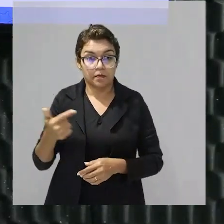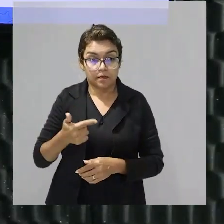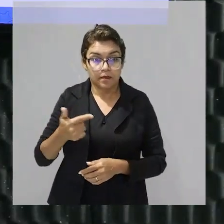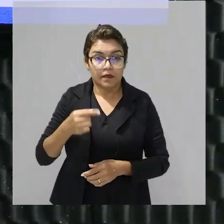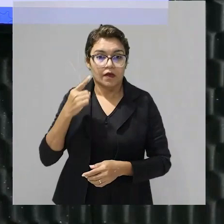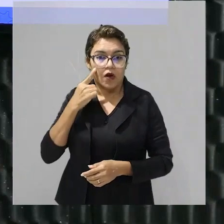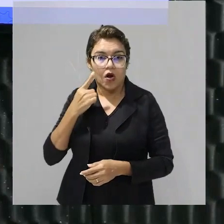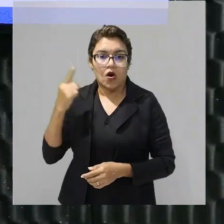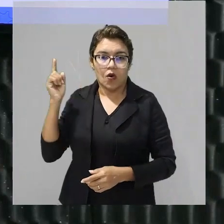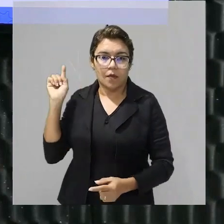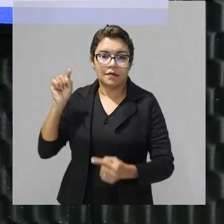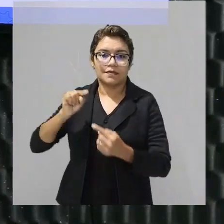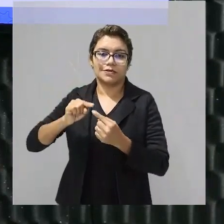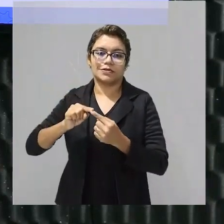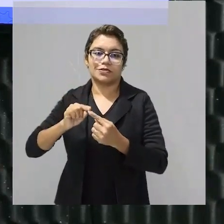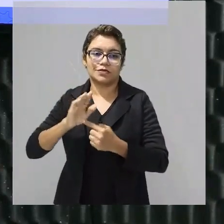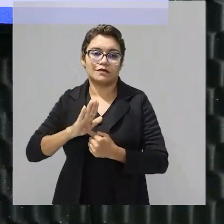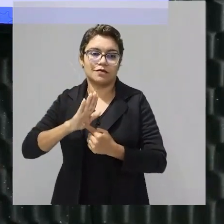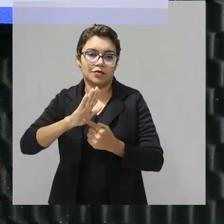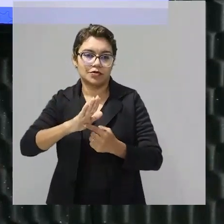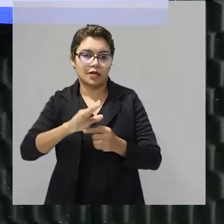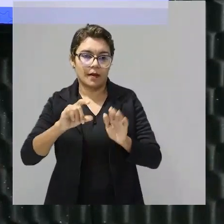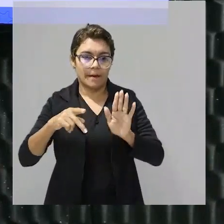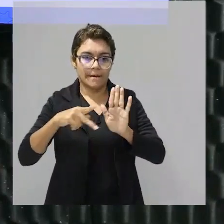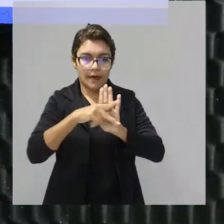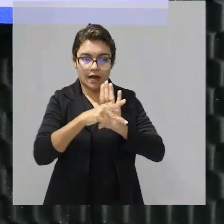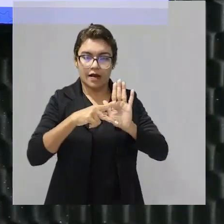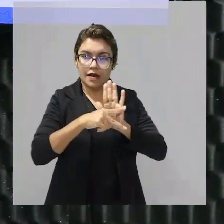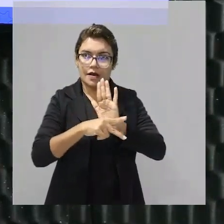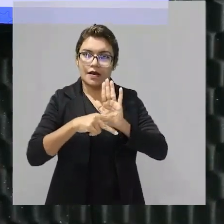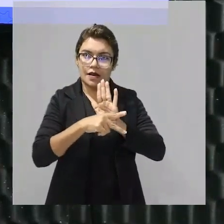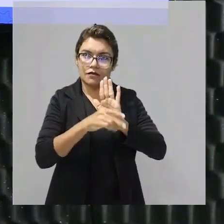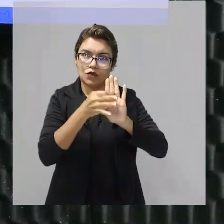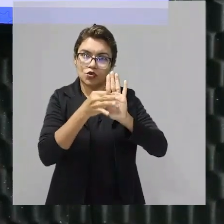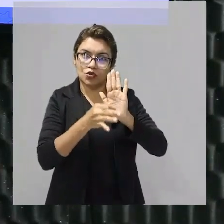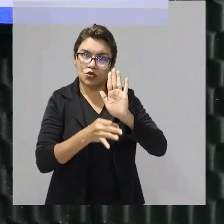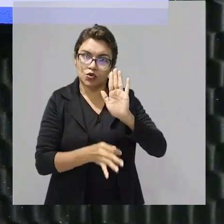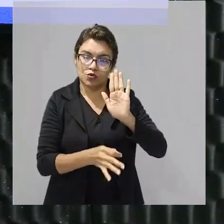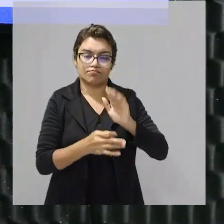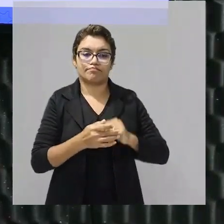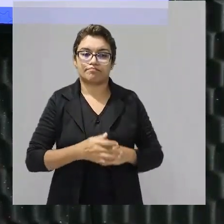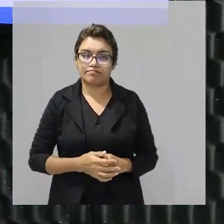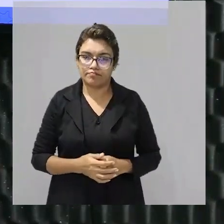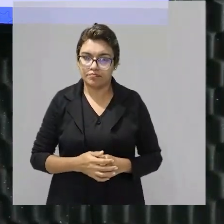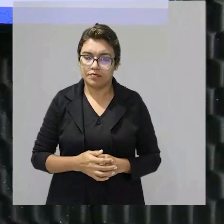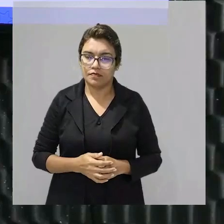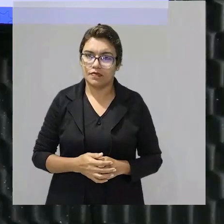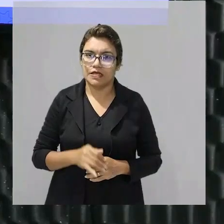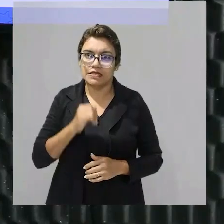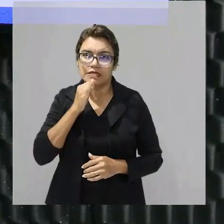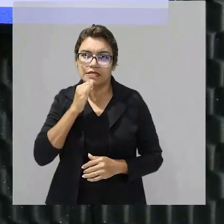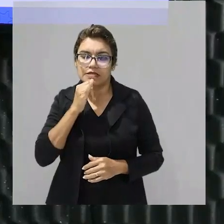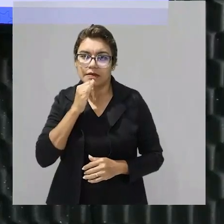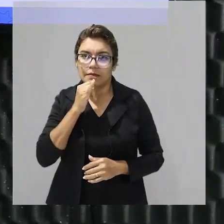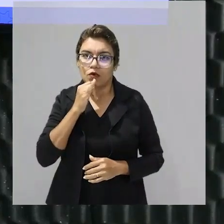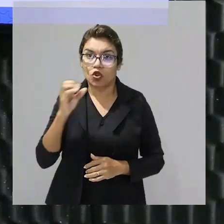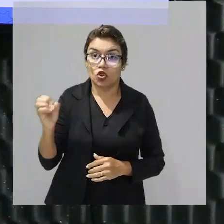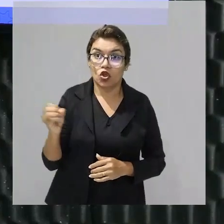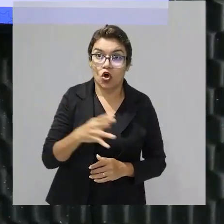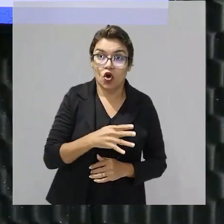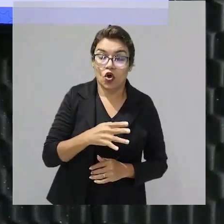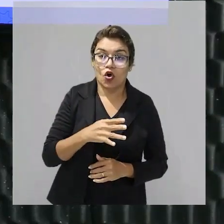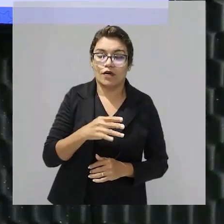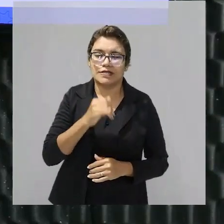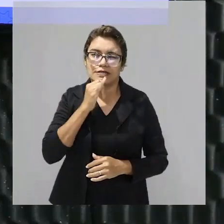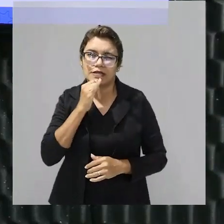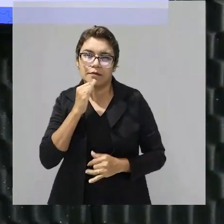para a redação do Enem? Primeiro, iniciar com o uso de um conectivo. Você está finalizando a sua redação, então